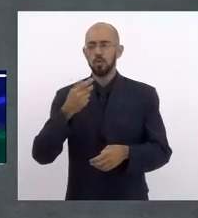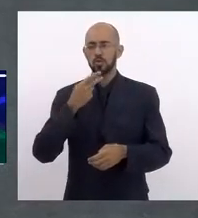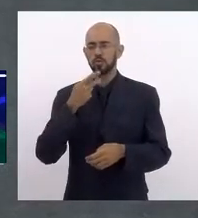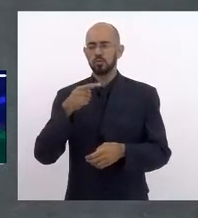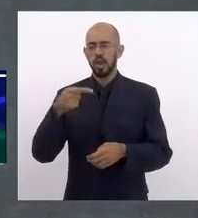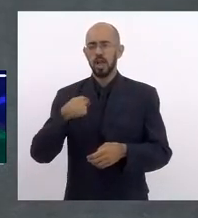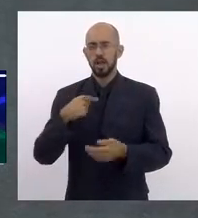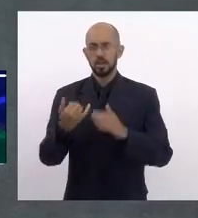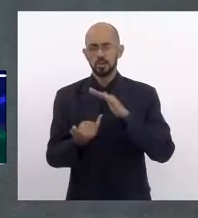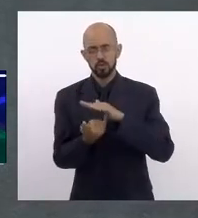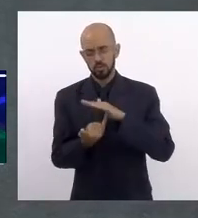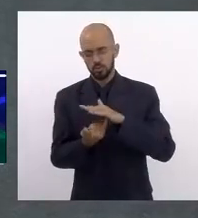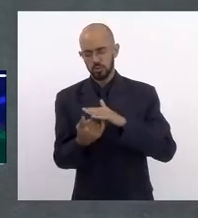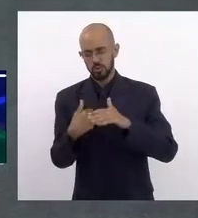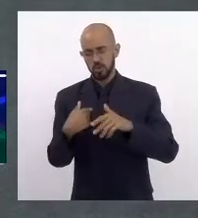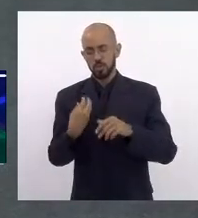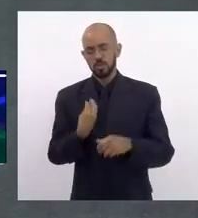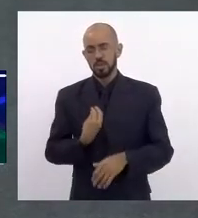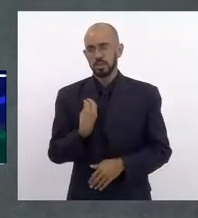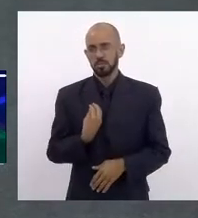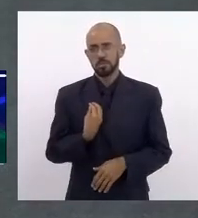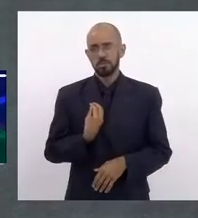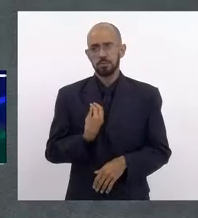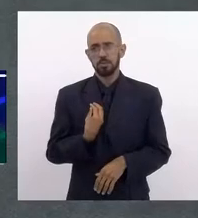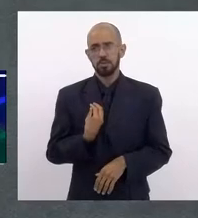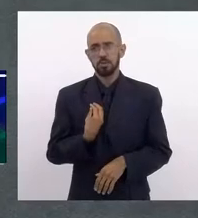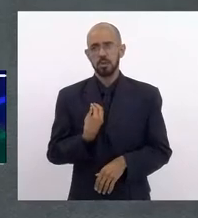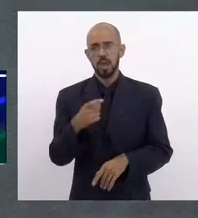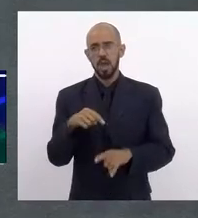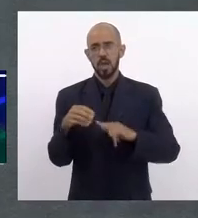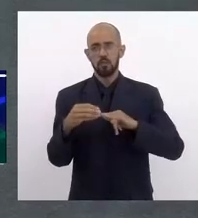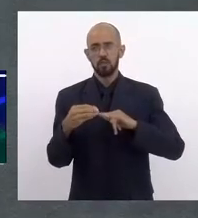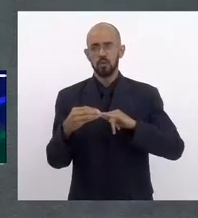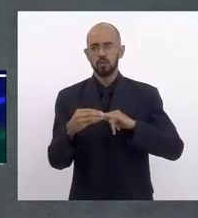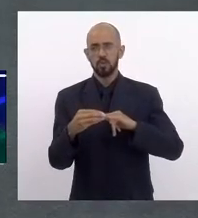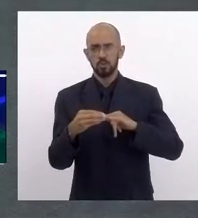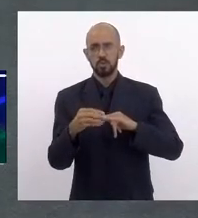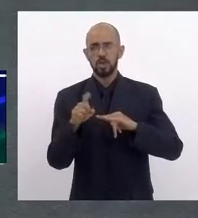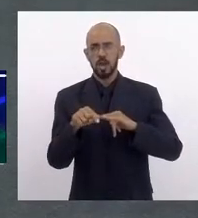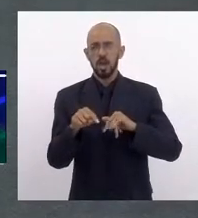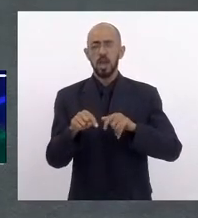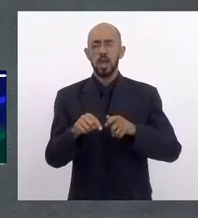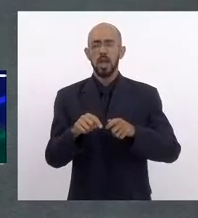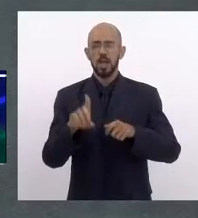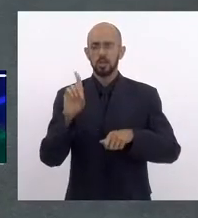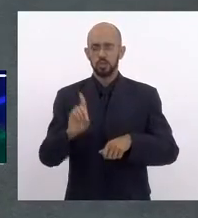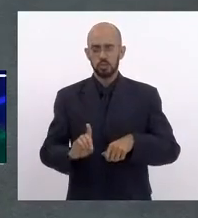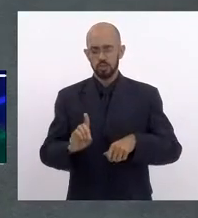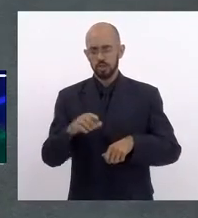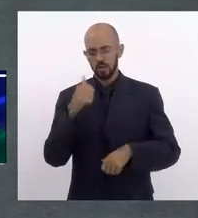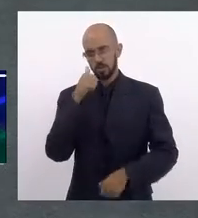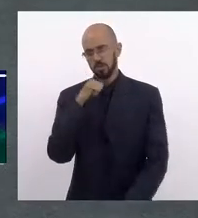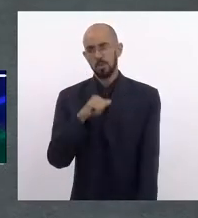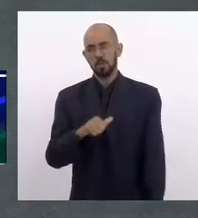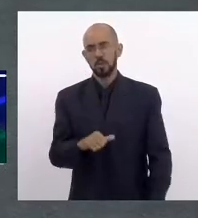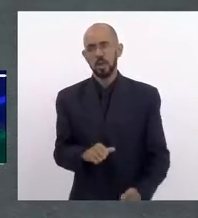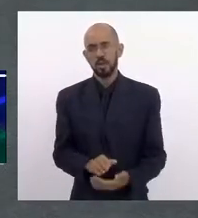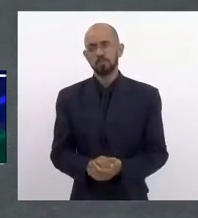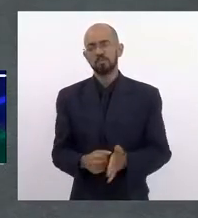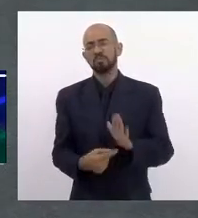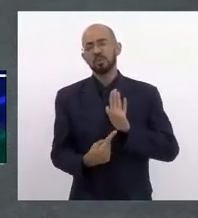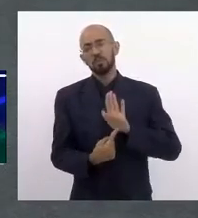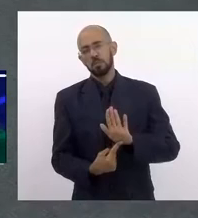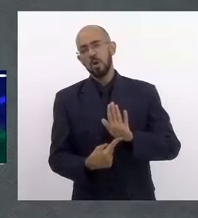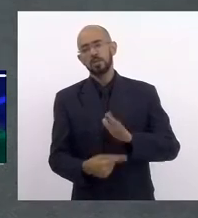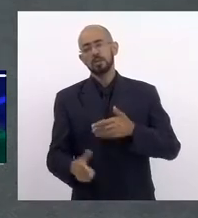faço parte, que é uma das instituições científicas mais importantes do Brasil, a Fiocruz, é dirigida por uma mulher, né, que mostra